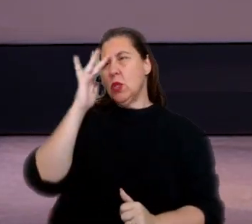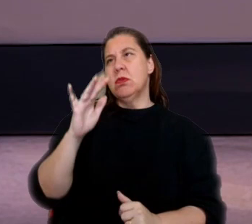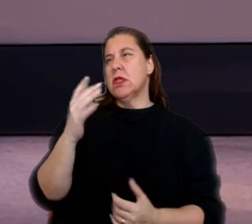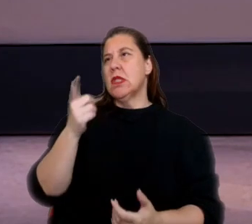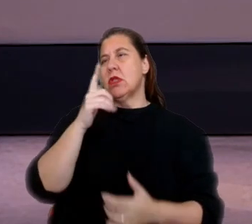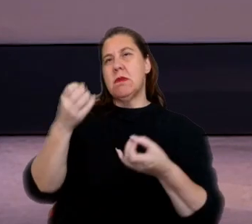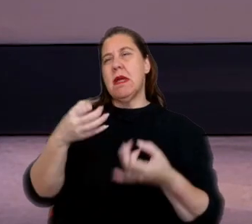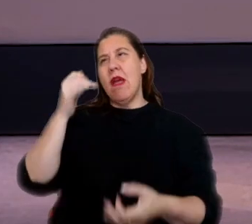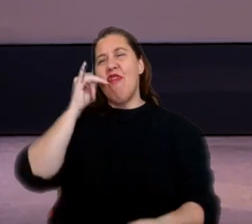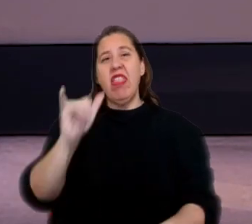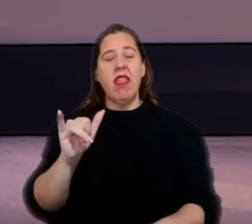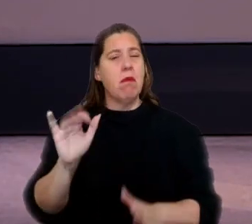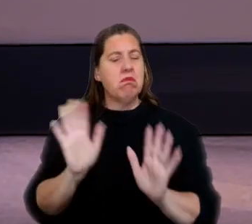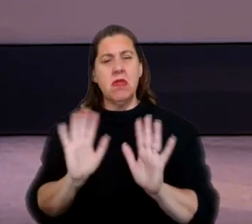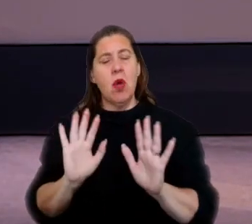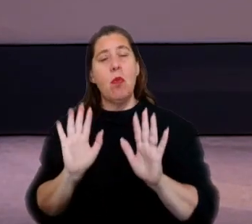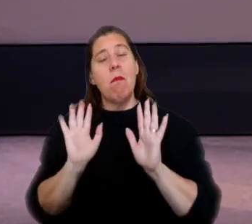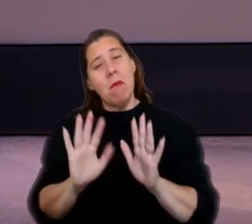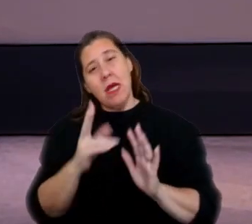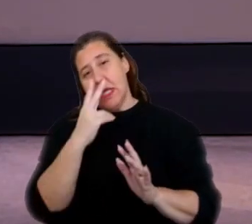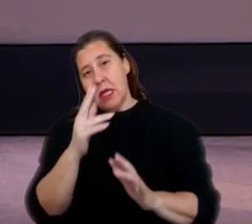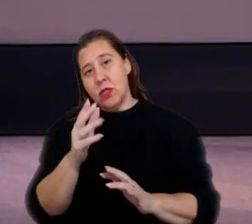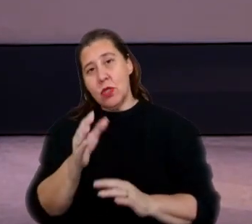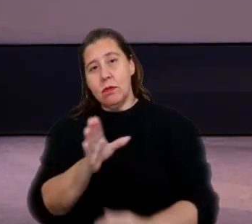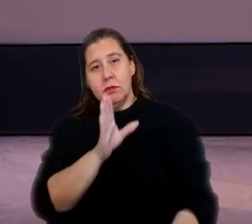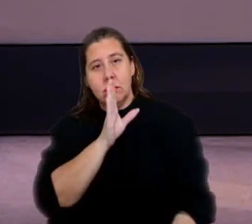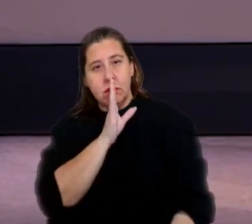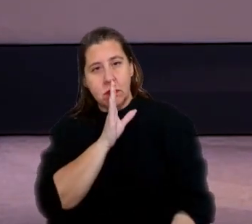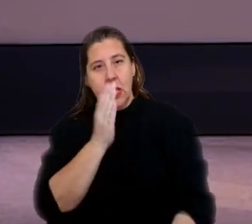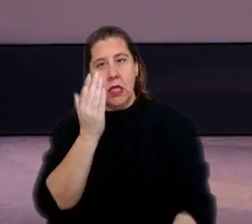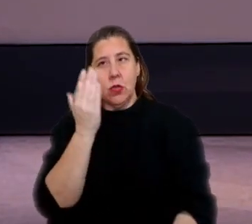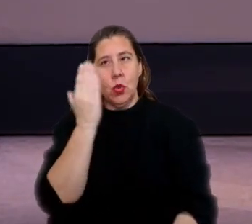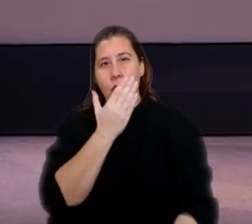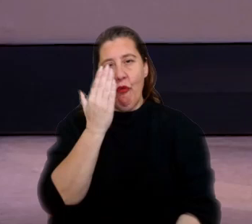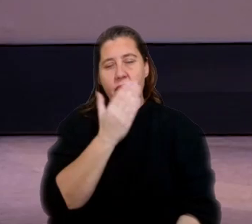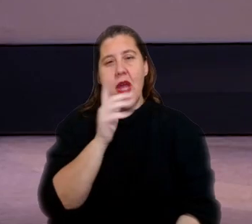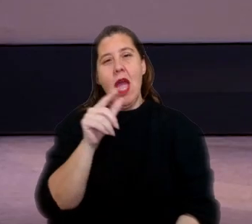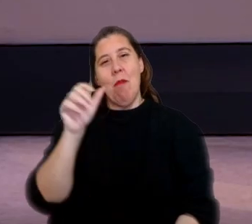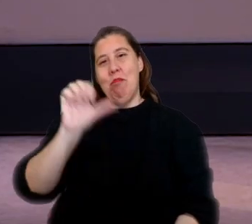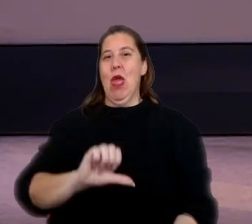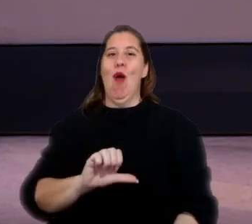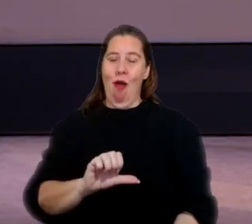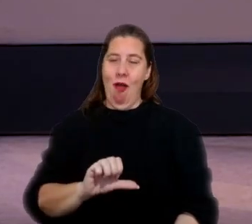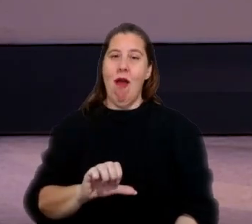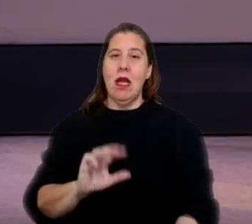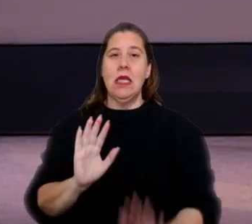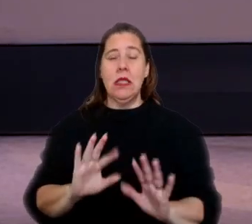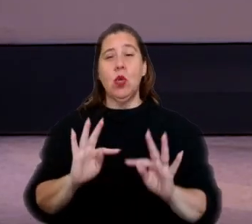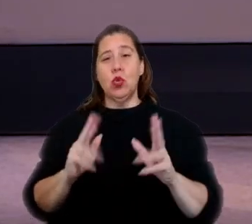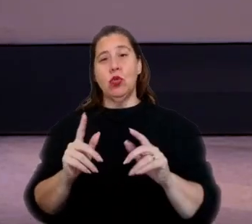sei se dá para dizer que se evita, mas eu acho que o silêncio, o não ver, é o